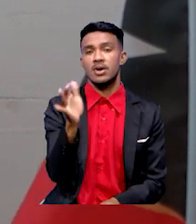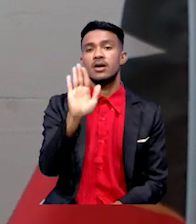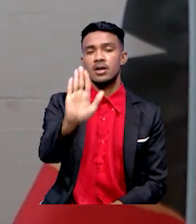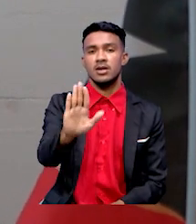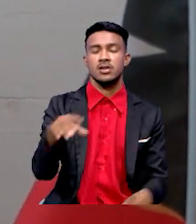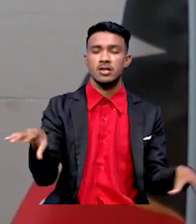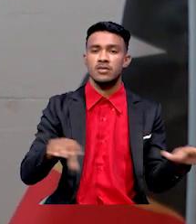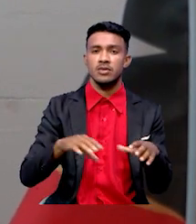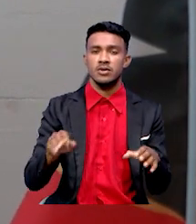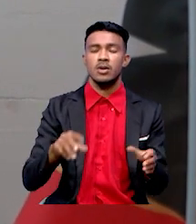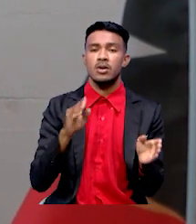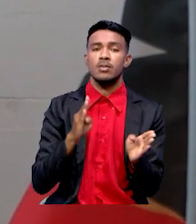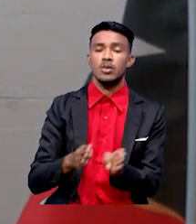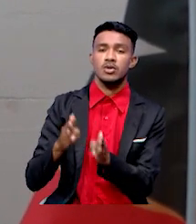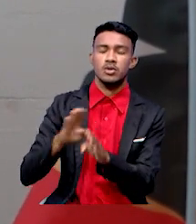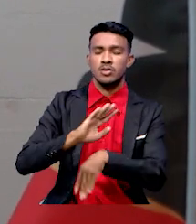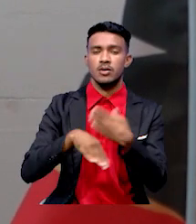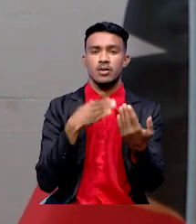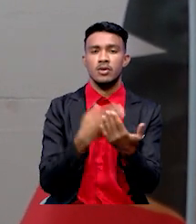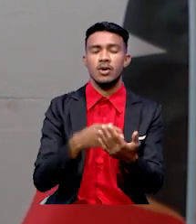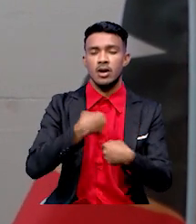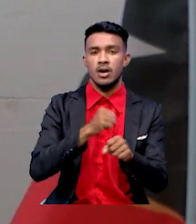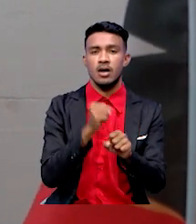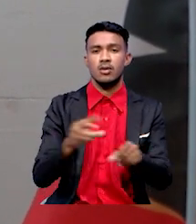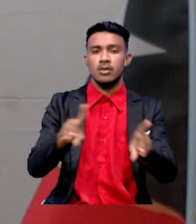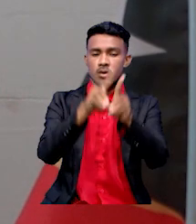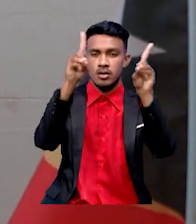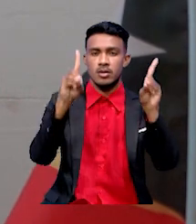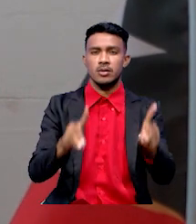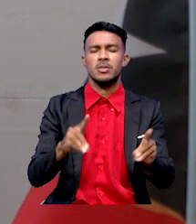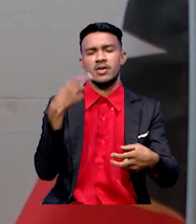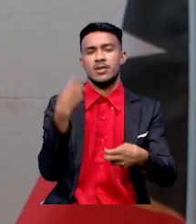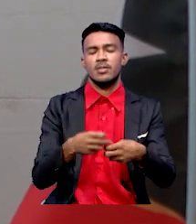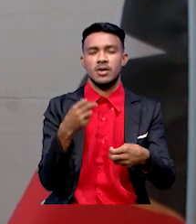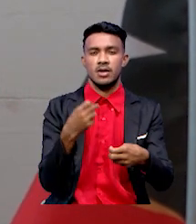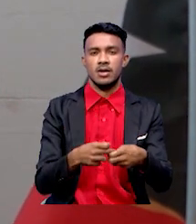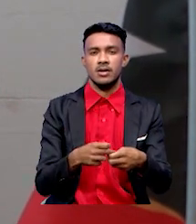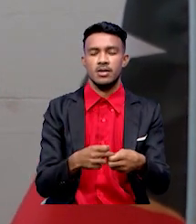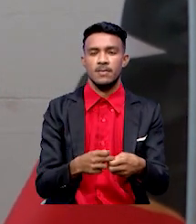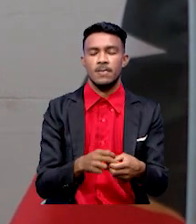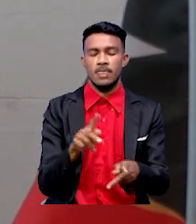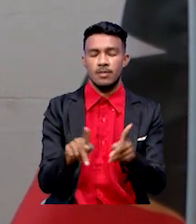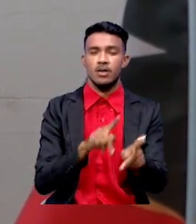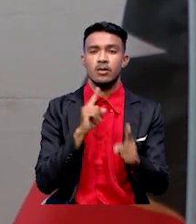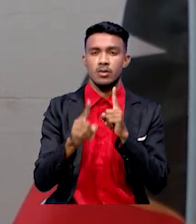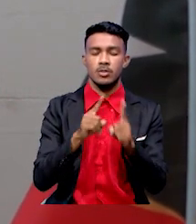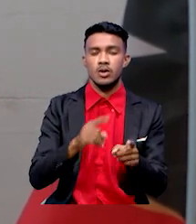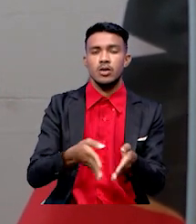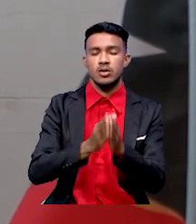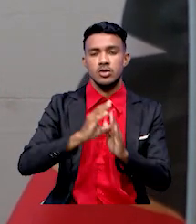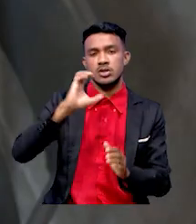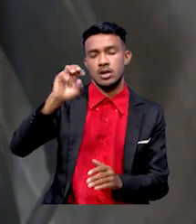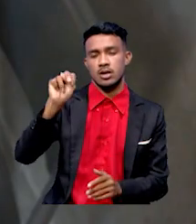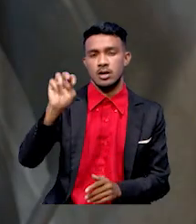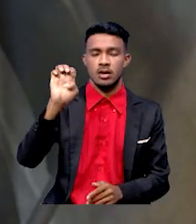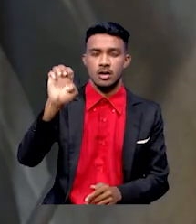nema, talvez processo sira be, trata declaração ser nema, perturba cari, ou impede cari. Coordenador Nemos Husu ba CNE no estae,